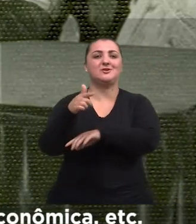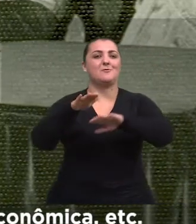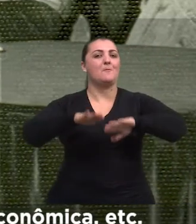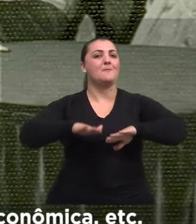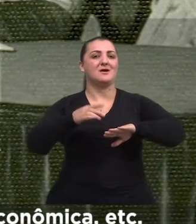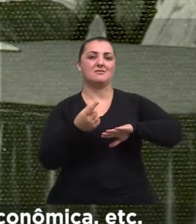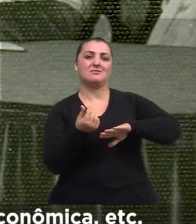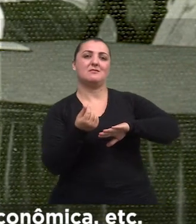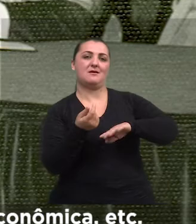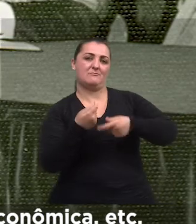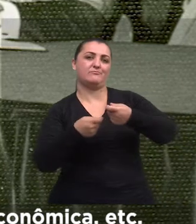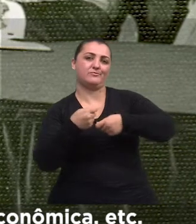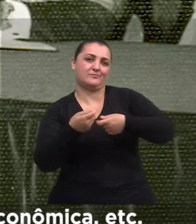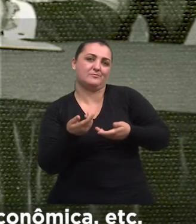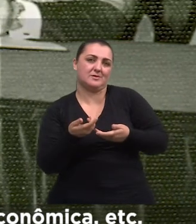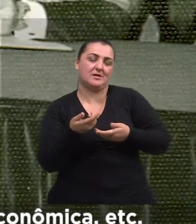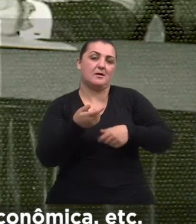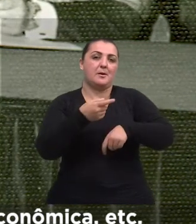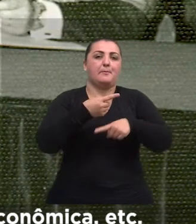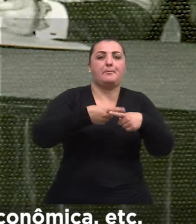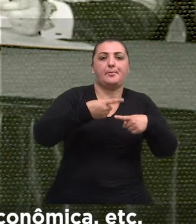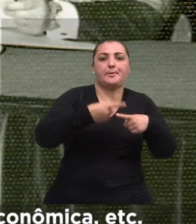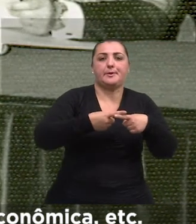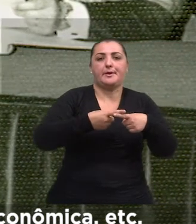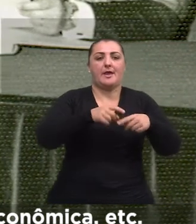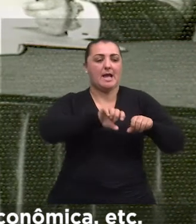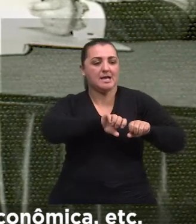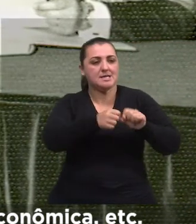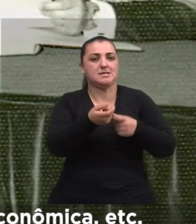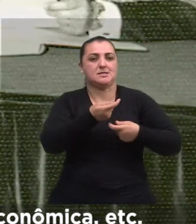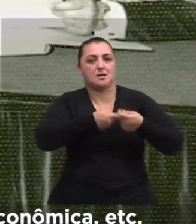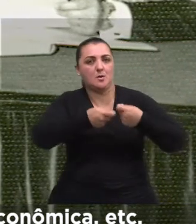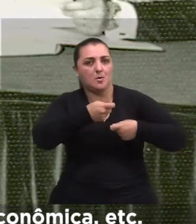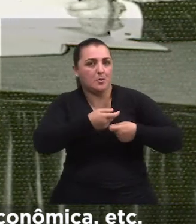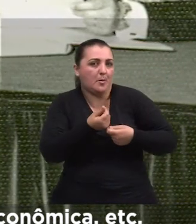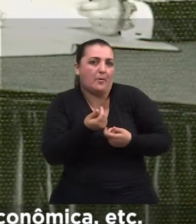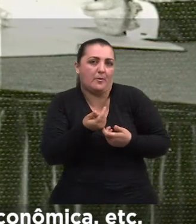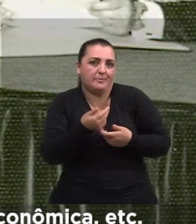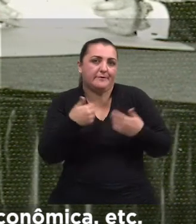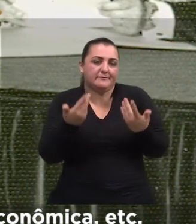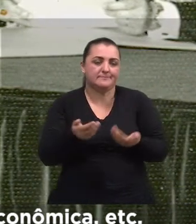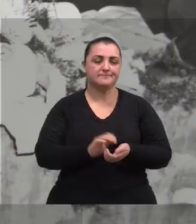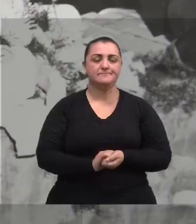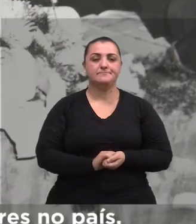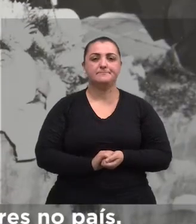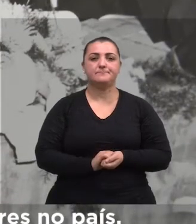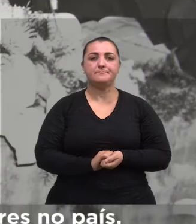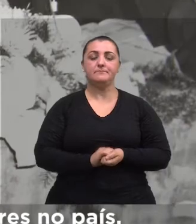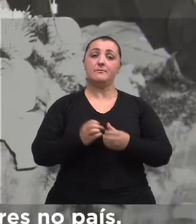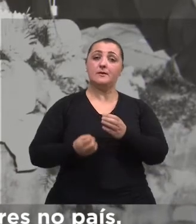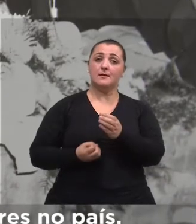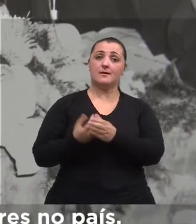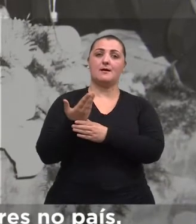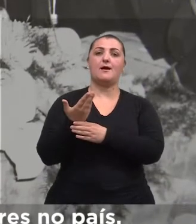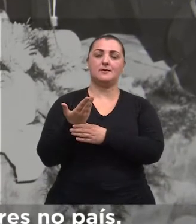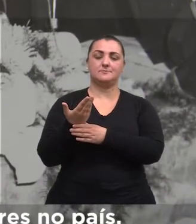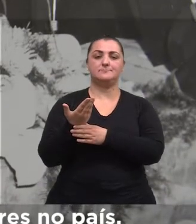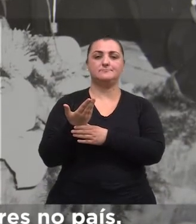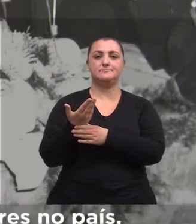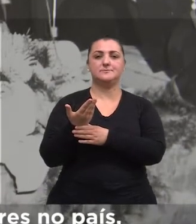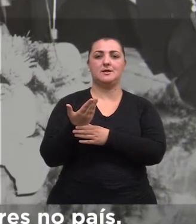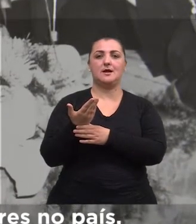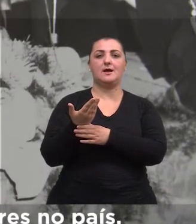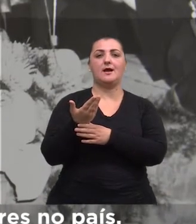tinha condições naquela época, porque a crise econômica, etc. Aí